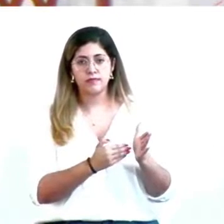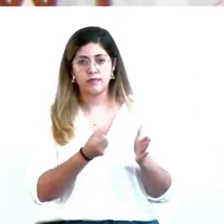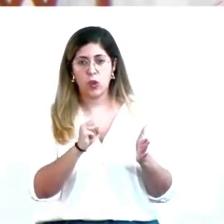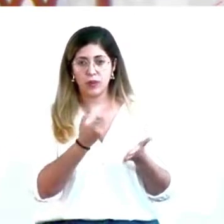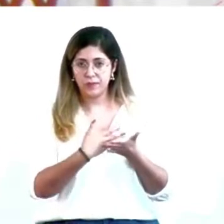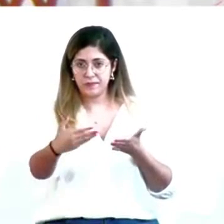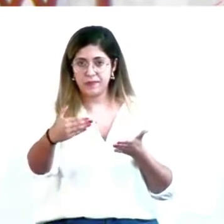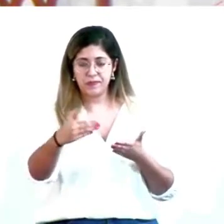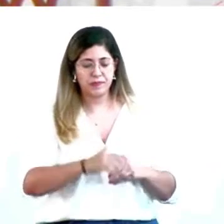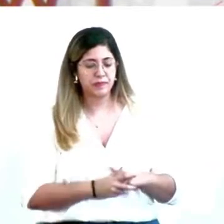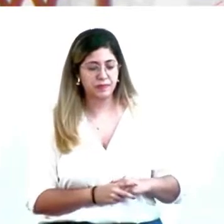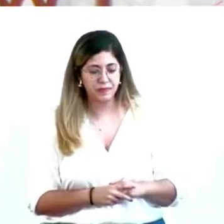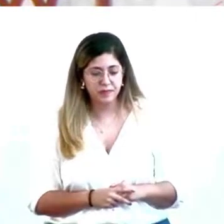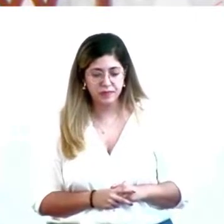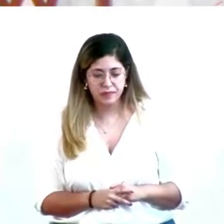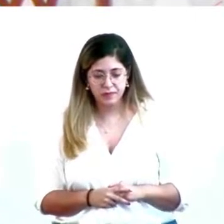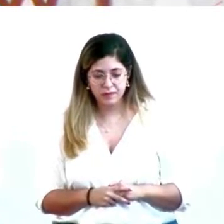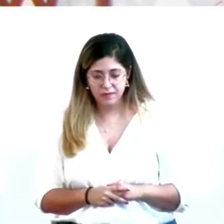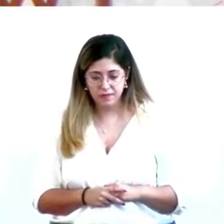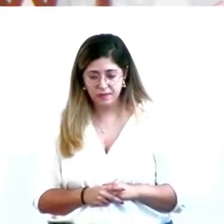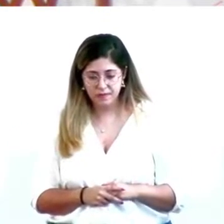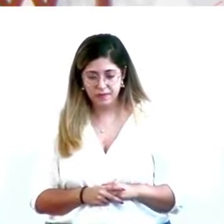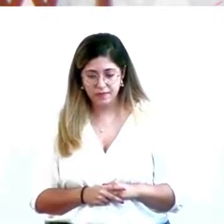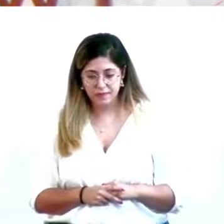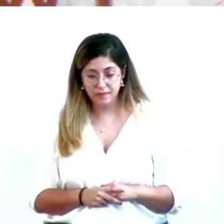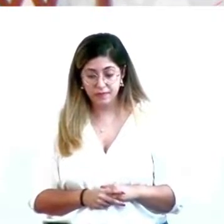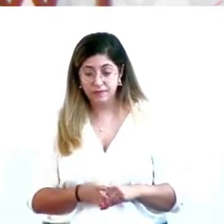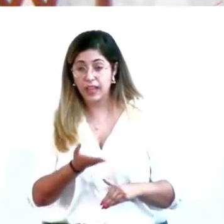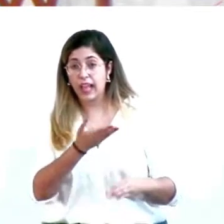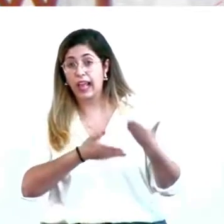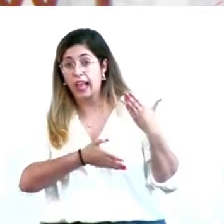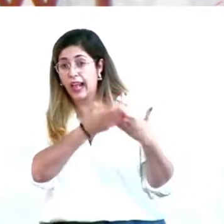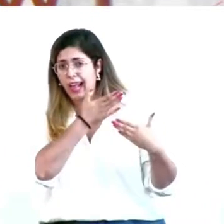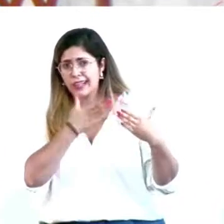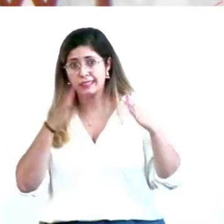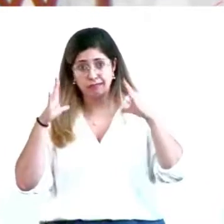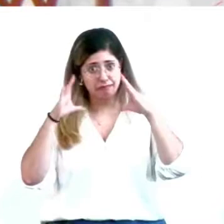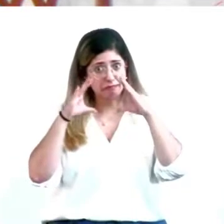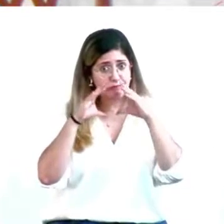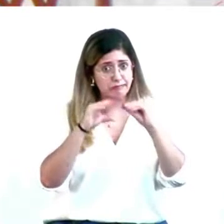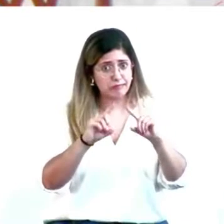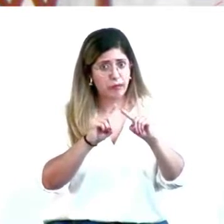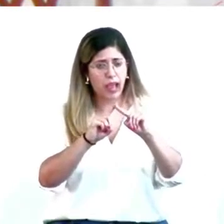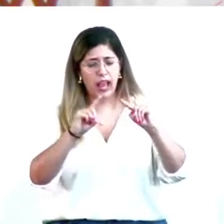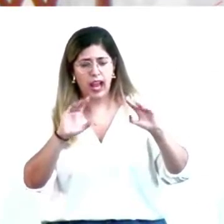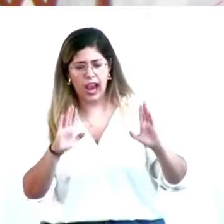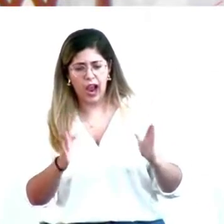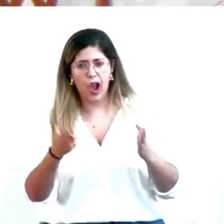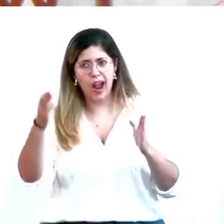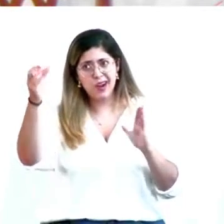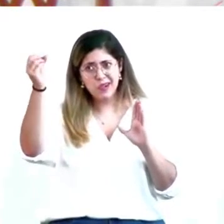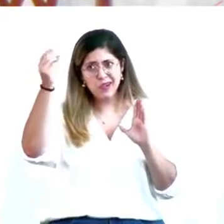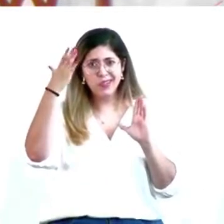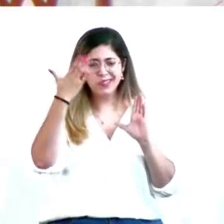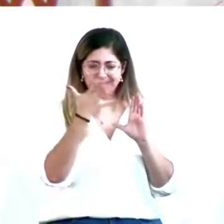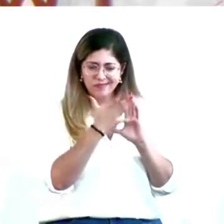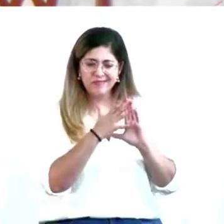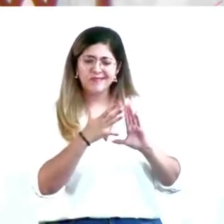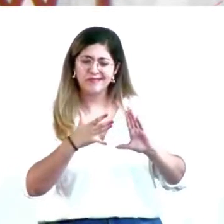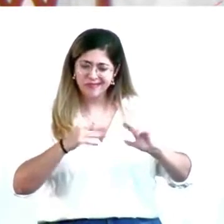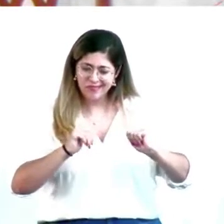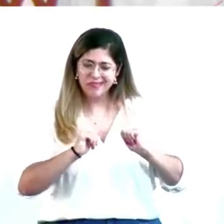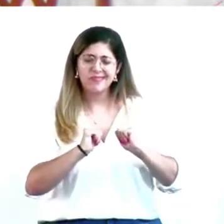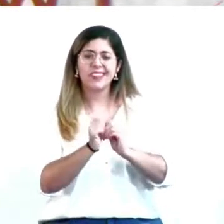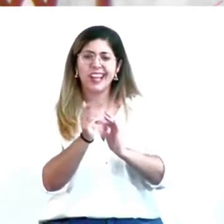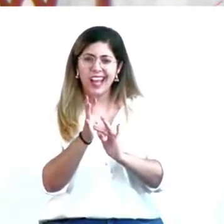8. Pois outrora éreis trevas, porém agora sois luz no Senhor,